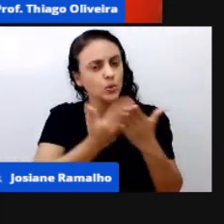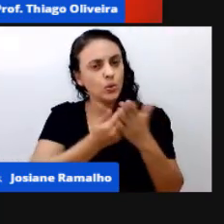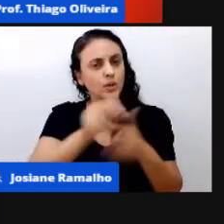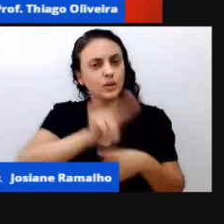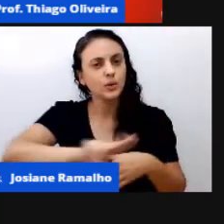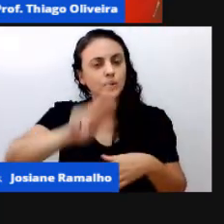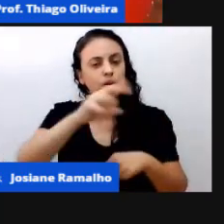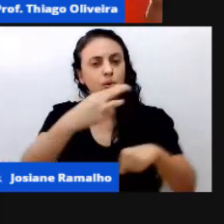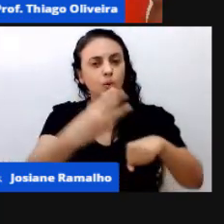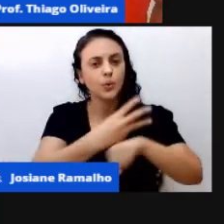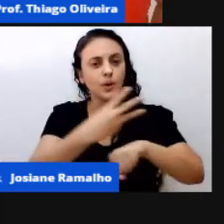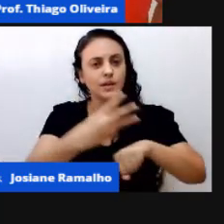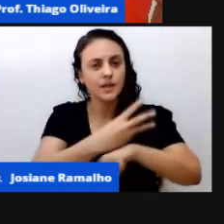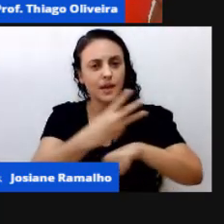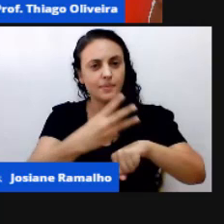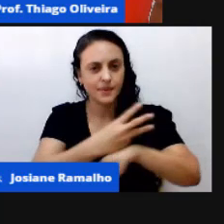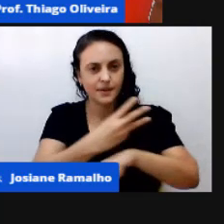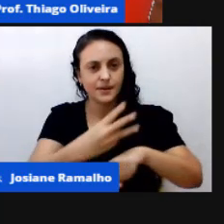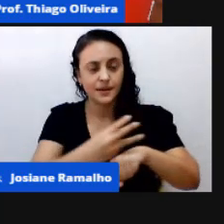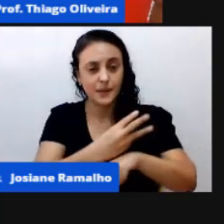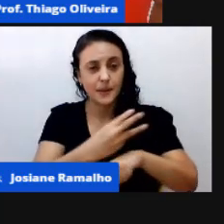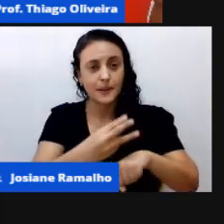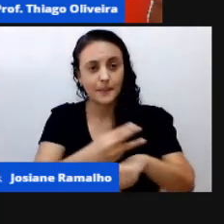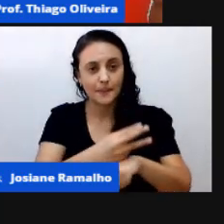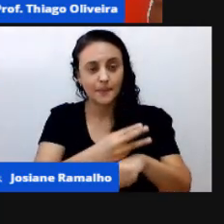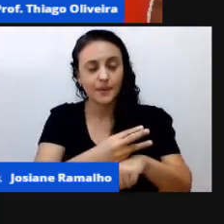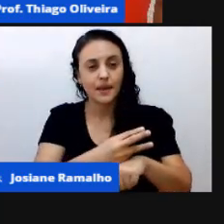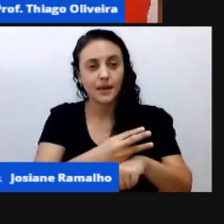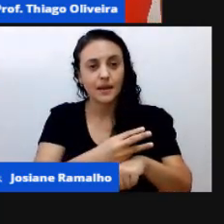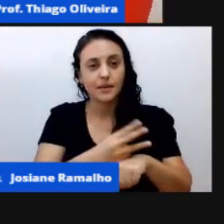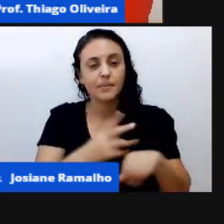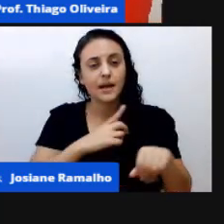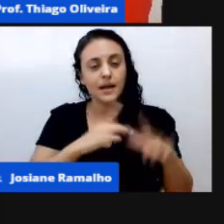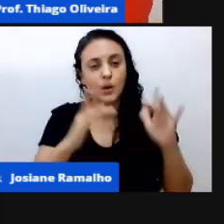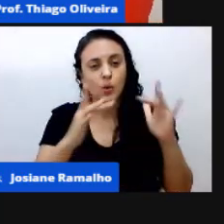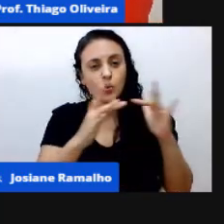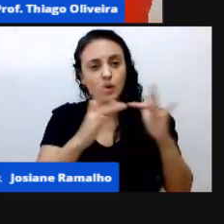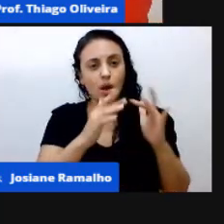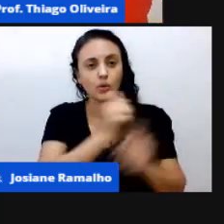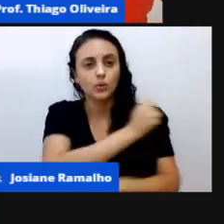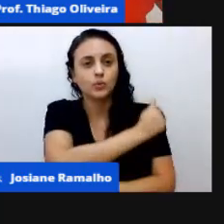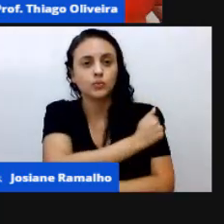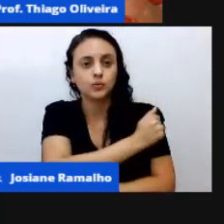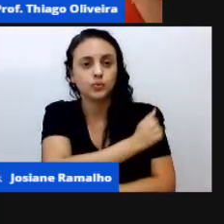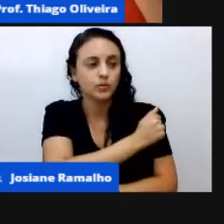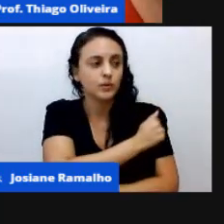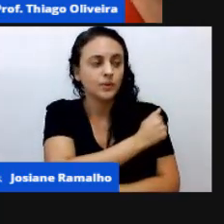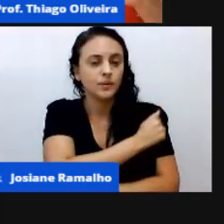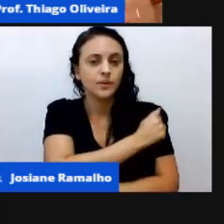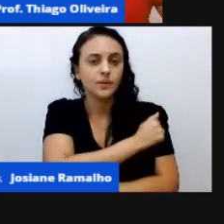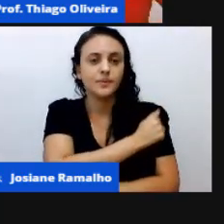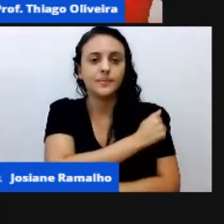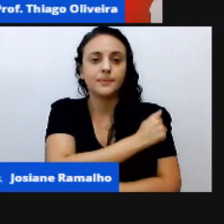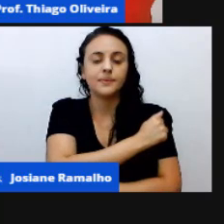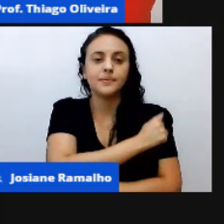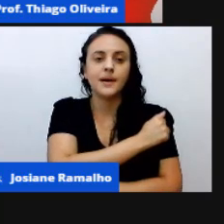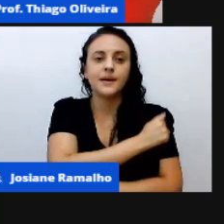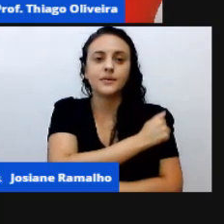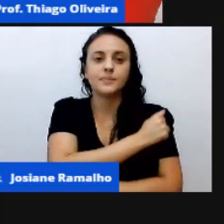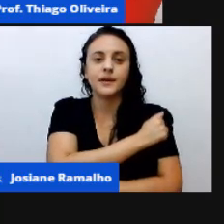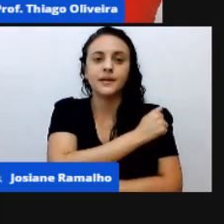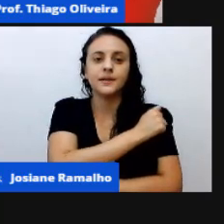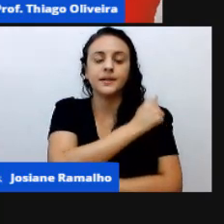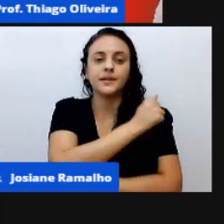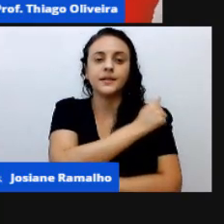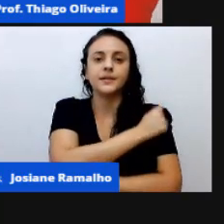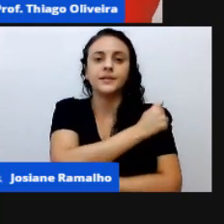né, como ferramenta de contato com os alunos, até para a sala de aula. Mas o